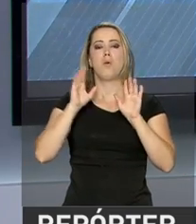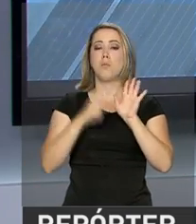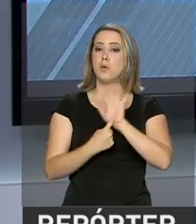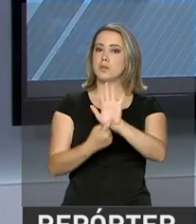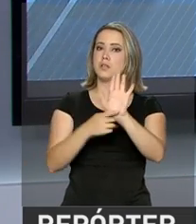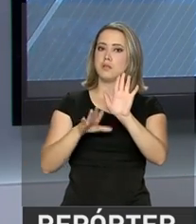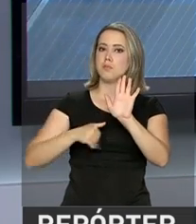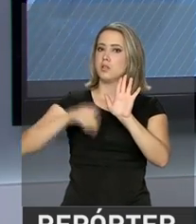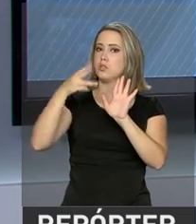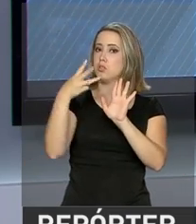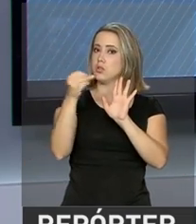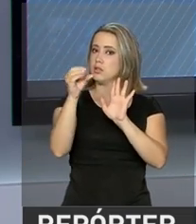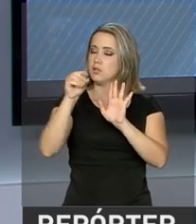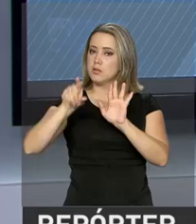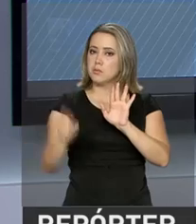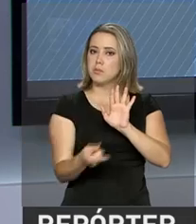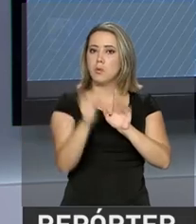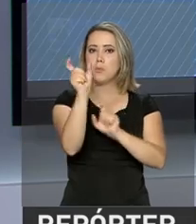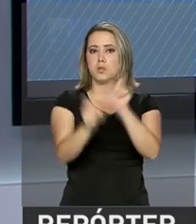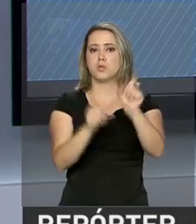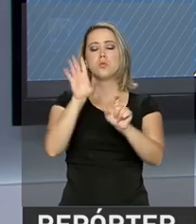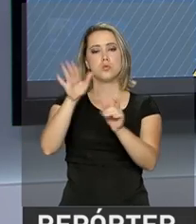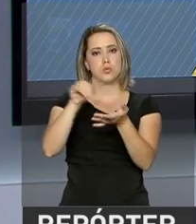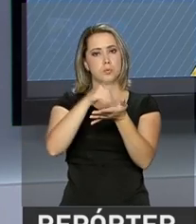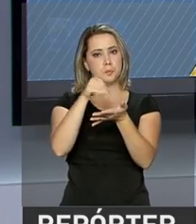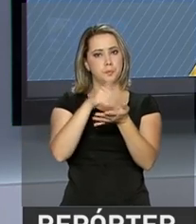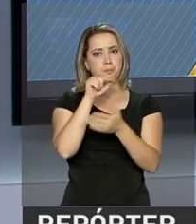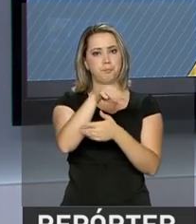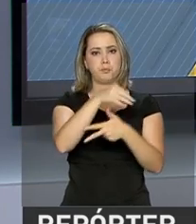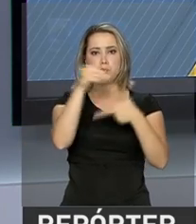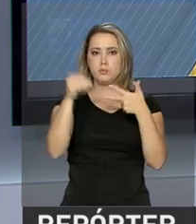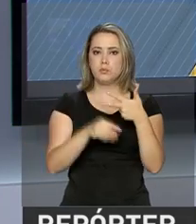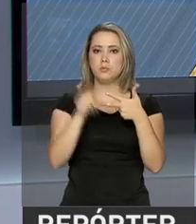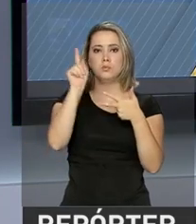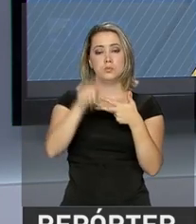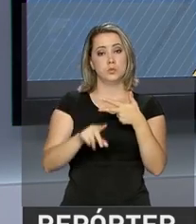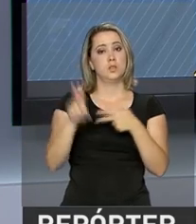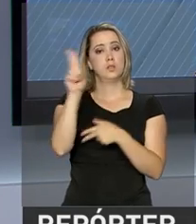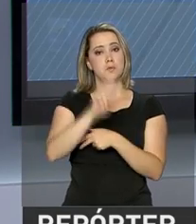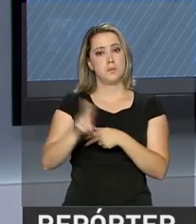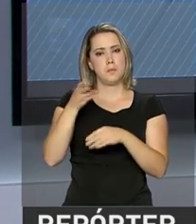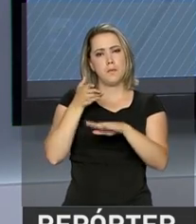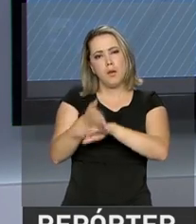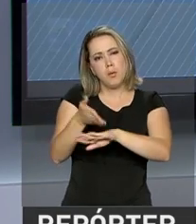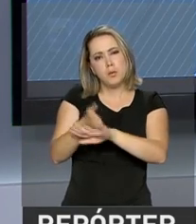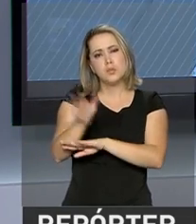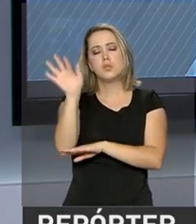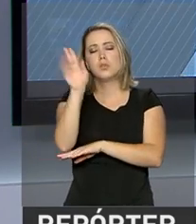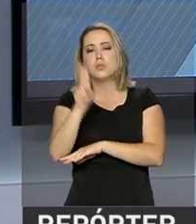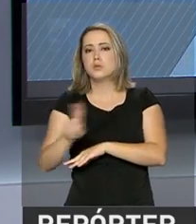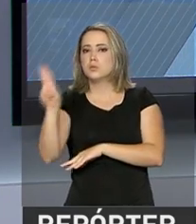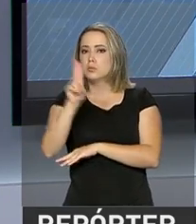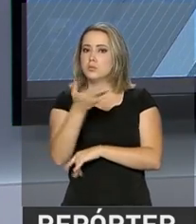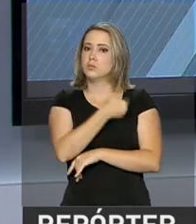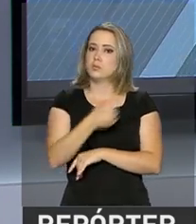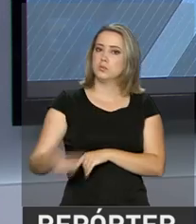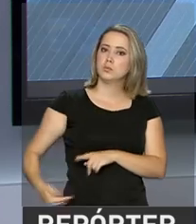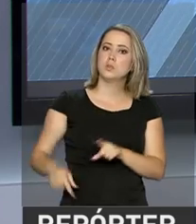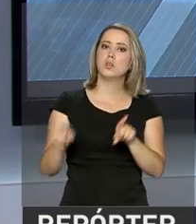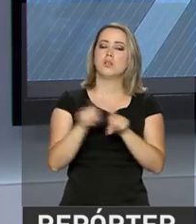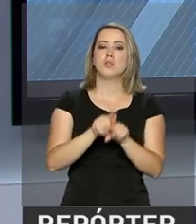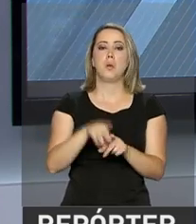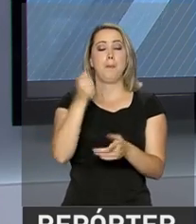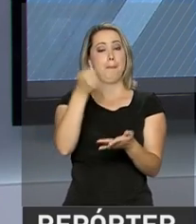de 300 mil pessoas já se inscreveram. O Enem é usado como seleção para ingresso em universidades públicas e